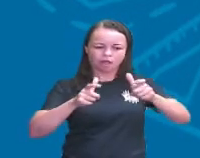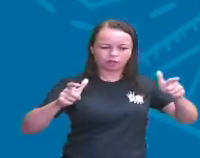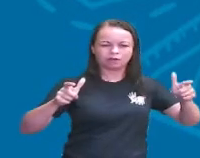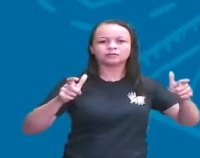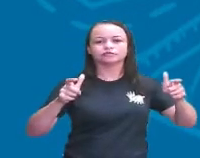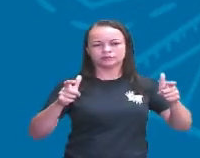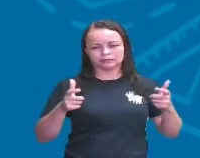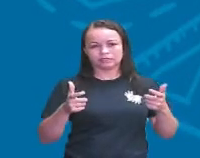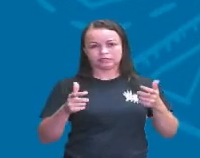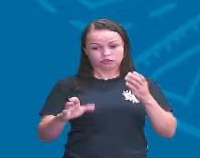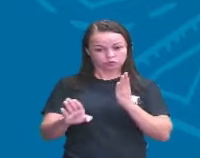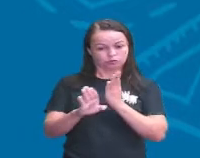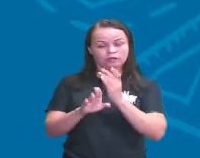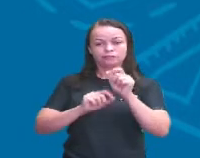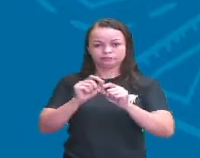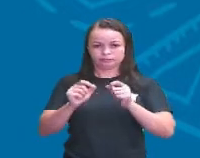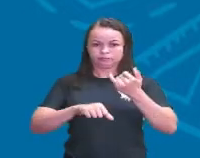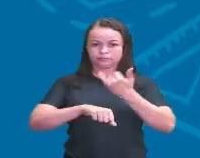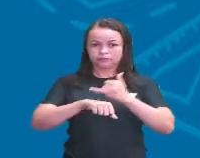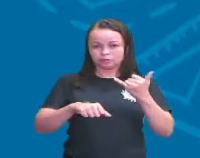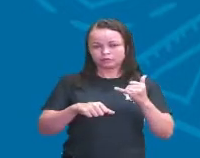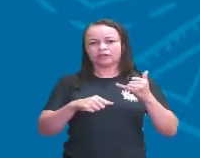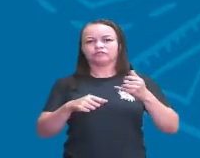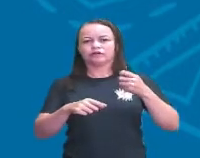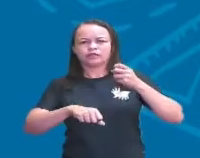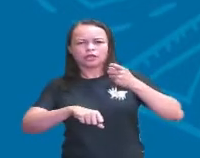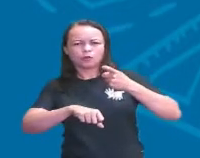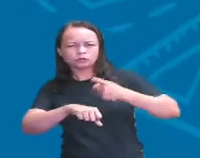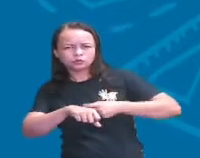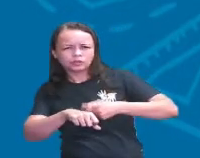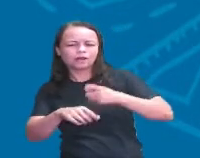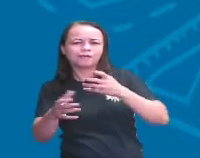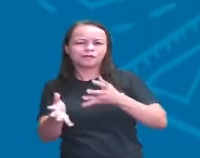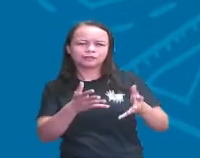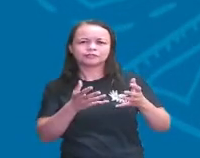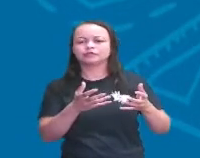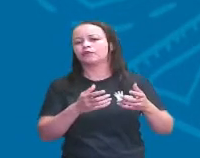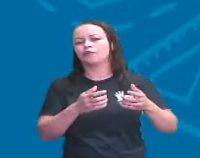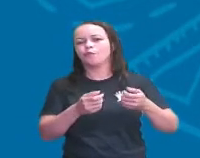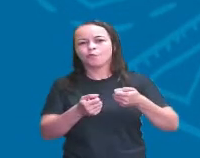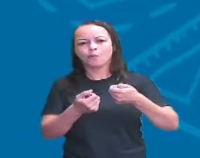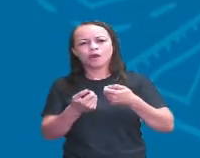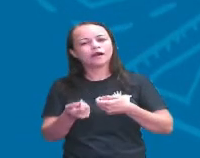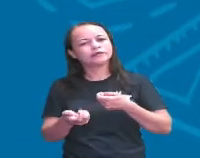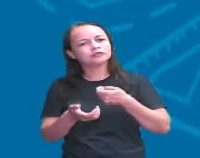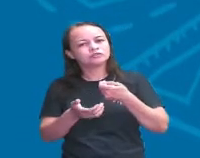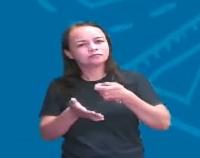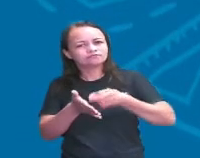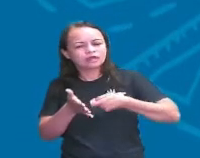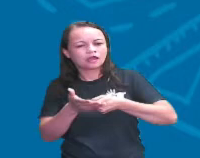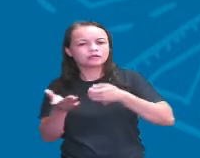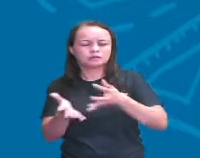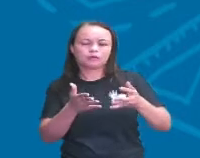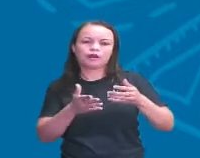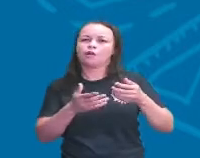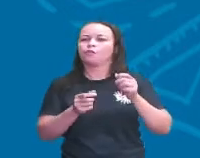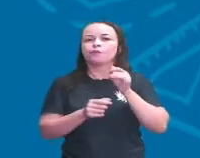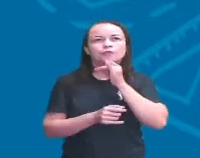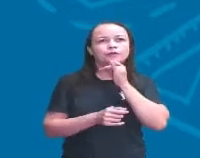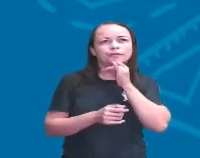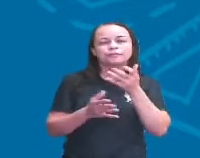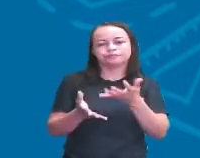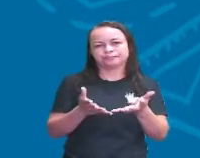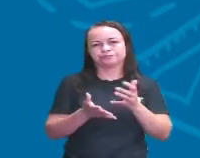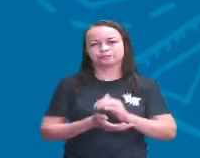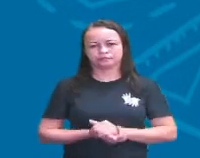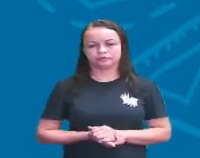cada metal vai ter uma dureza, uma probabilidade, uma resistência para cada determinada função que eles querem propor. Um exemplo,